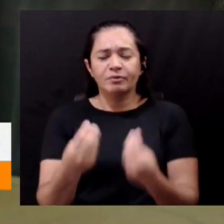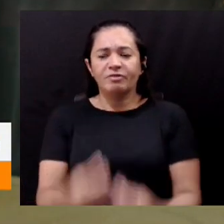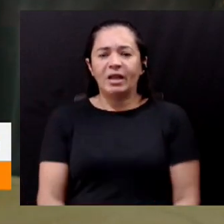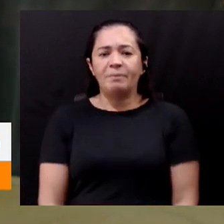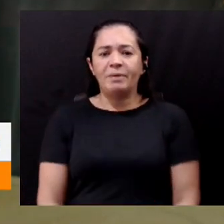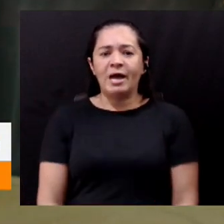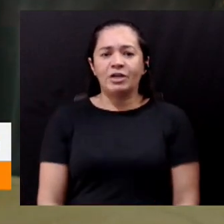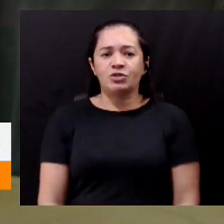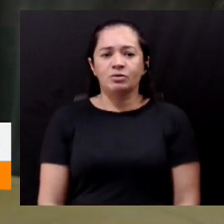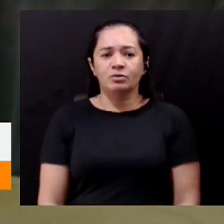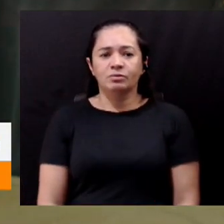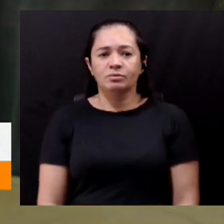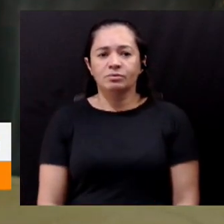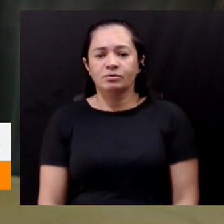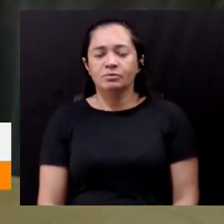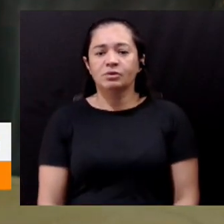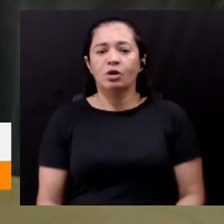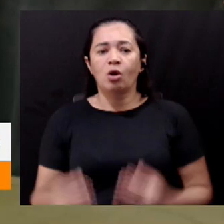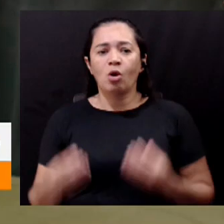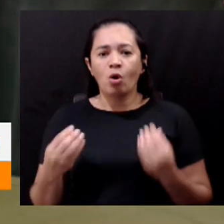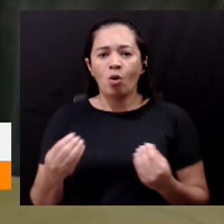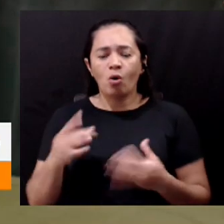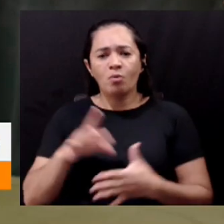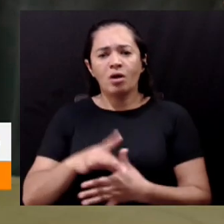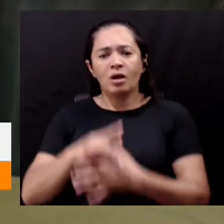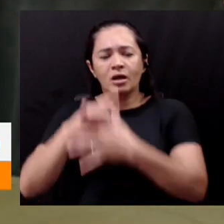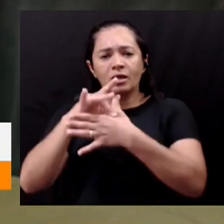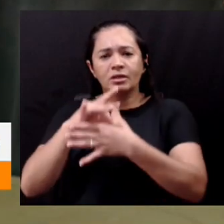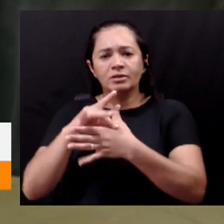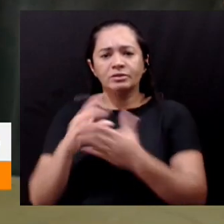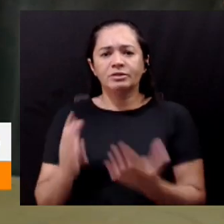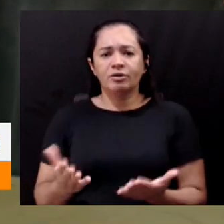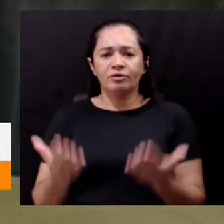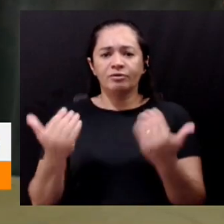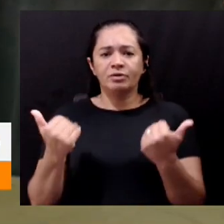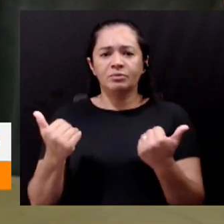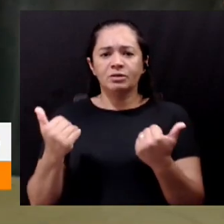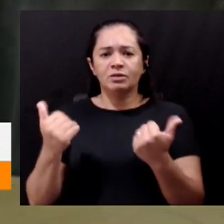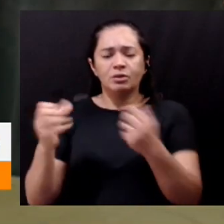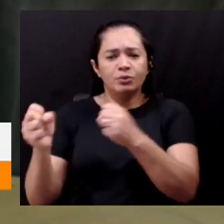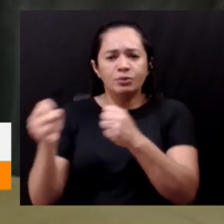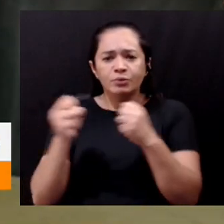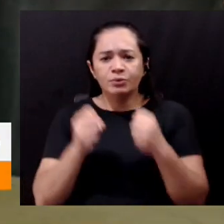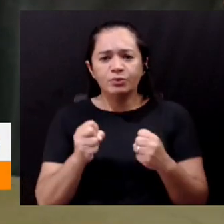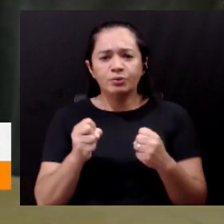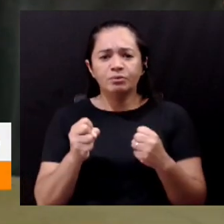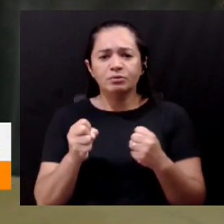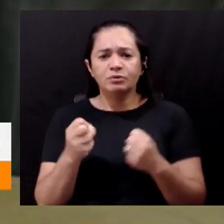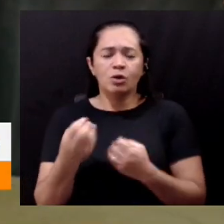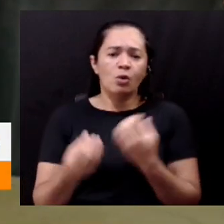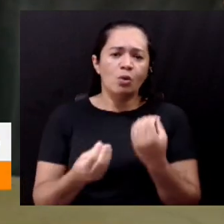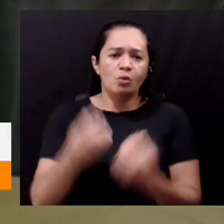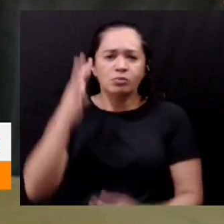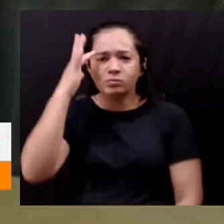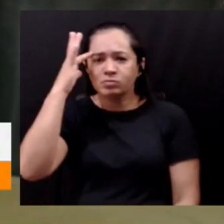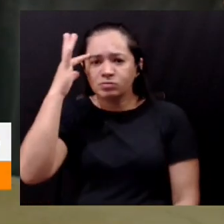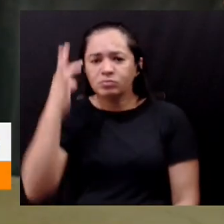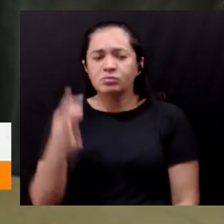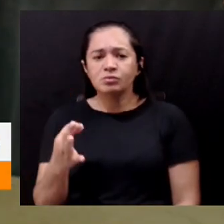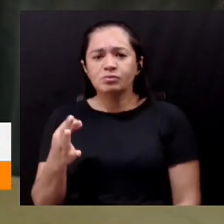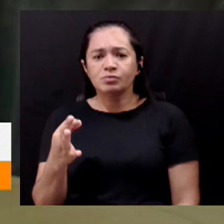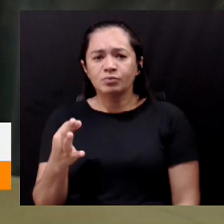de liderança, né. Então, vamos lá, o poder, com certeza, dá